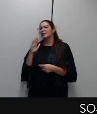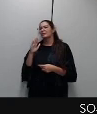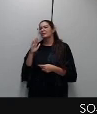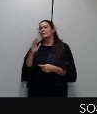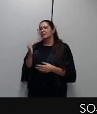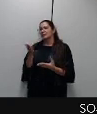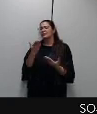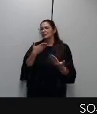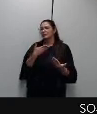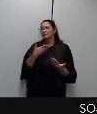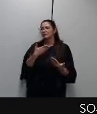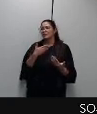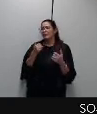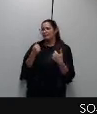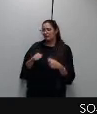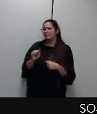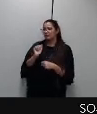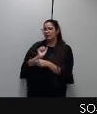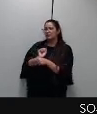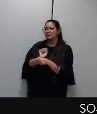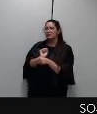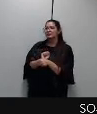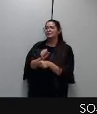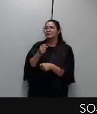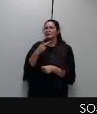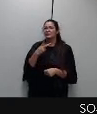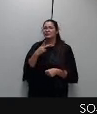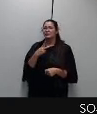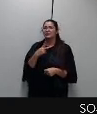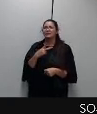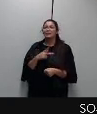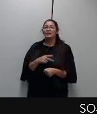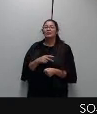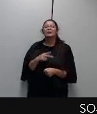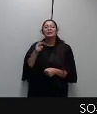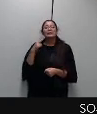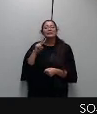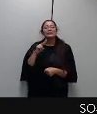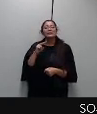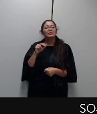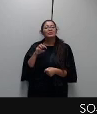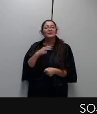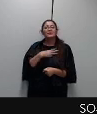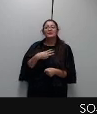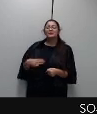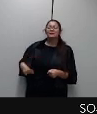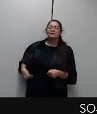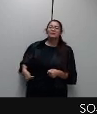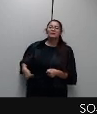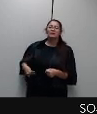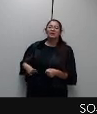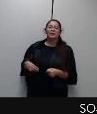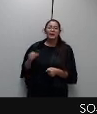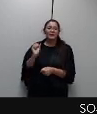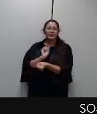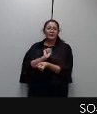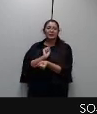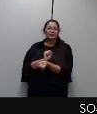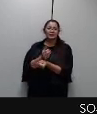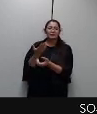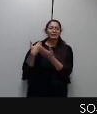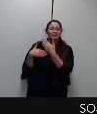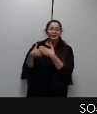todos aguardam então pediu Vista antecipada o ministro Gurgel de Faria aguarda os demais